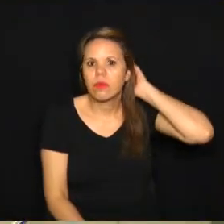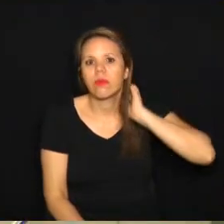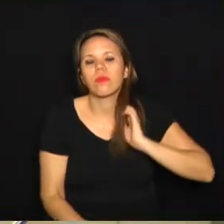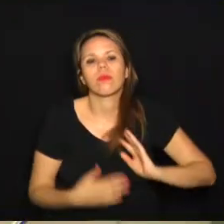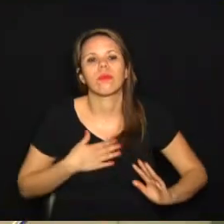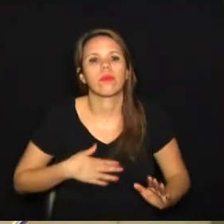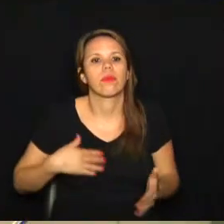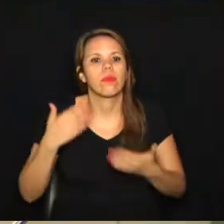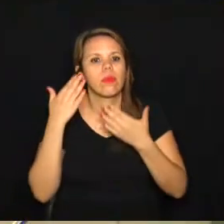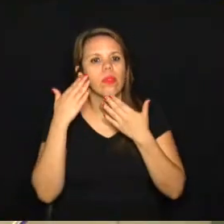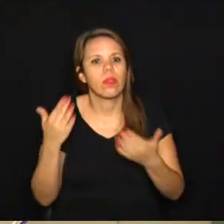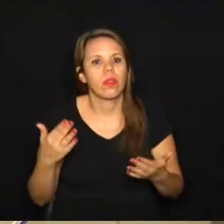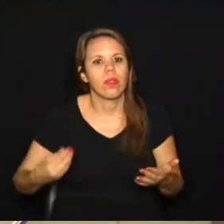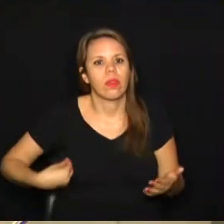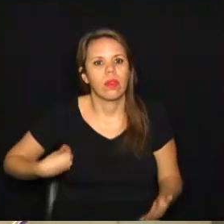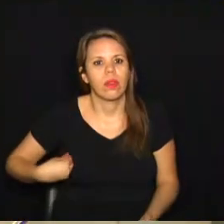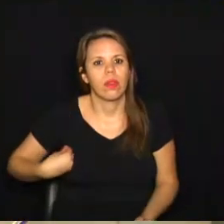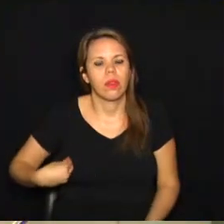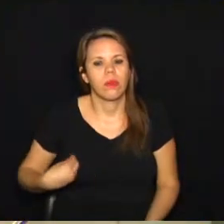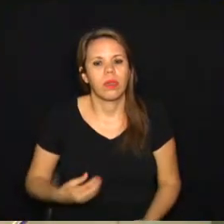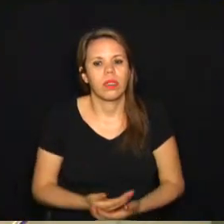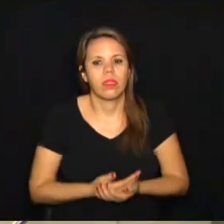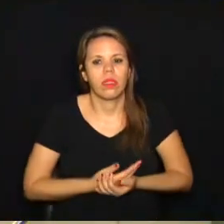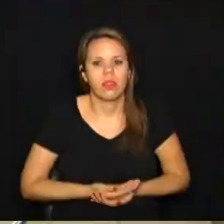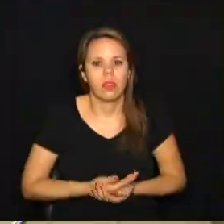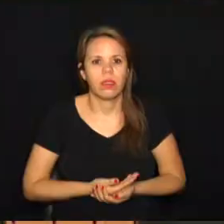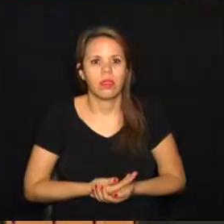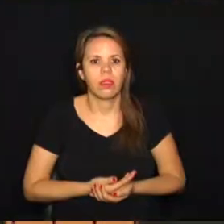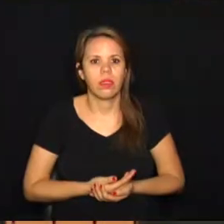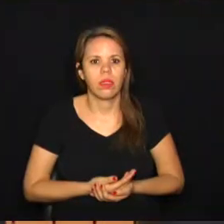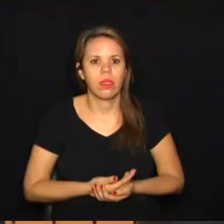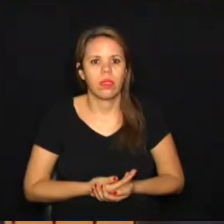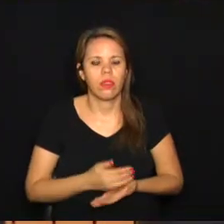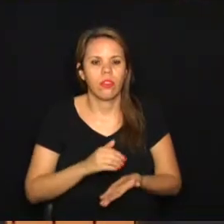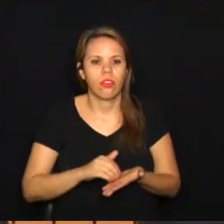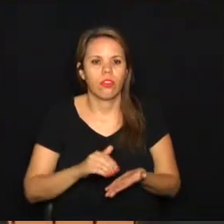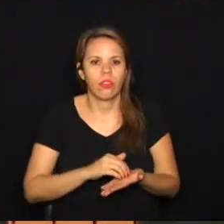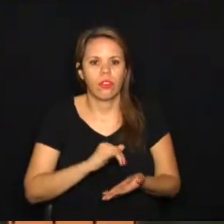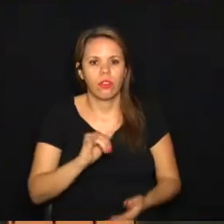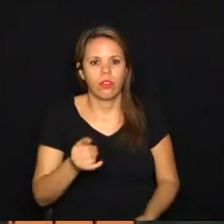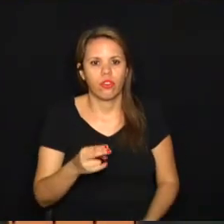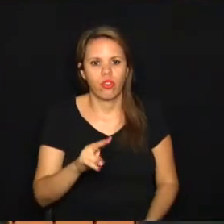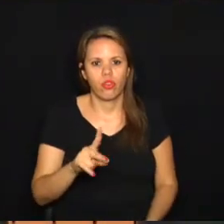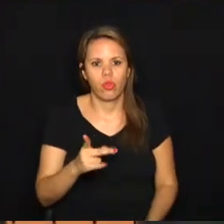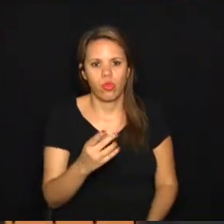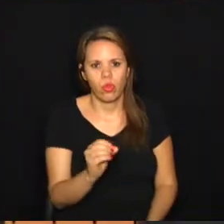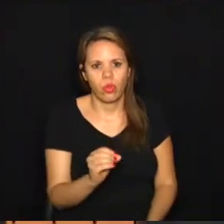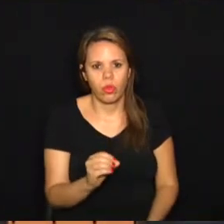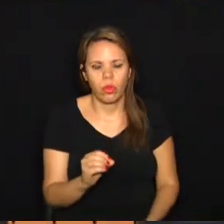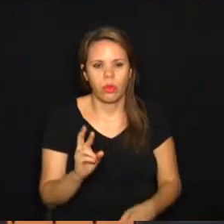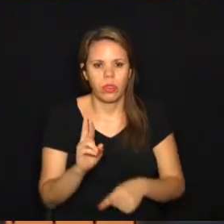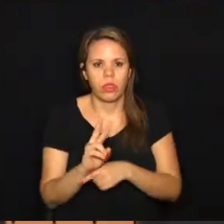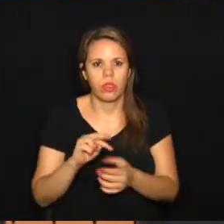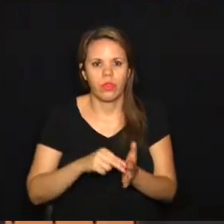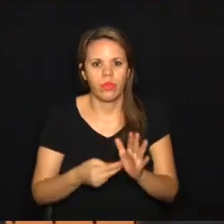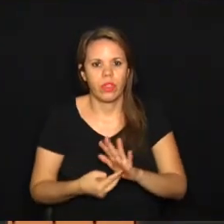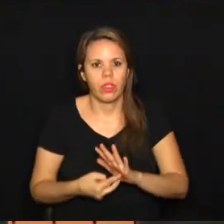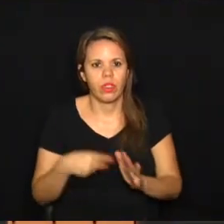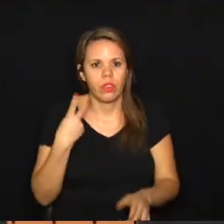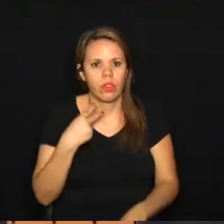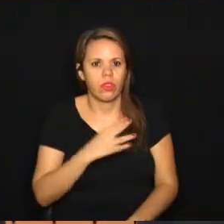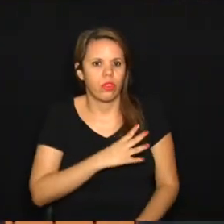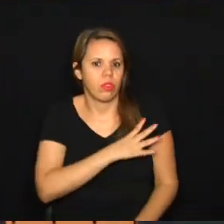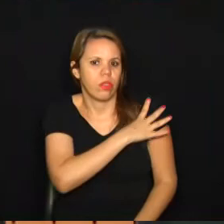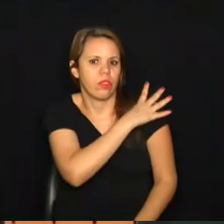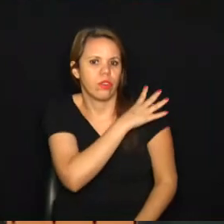Gostaria de agradecer a presença do assessor Júlio Martello, aqui representando o vereador Tenente Santini.